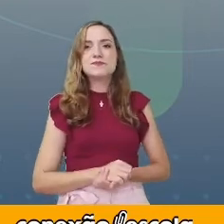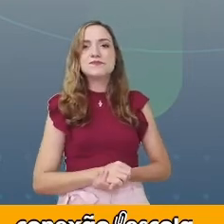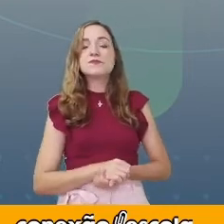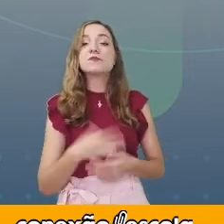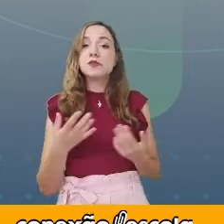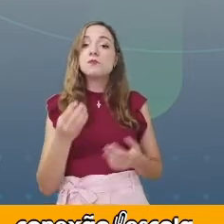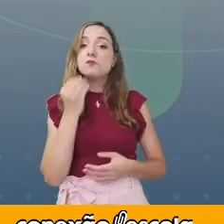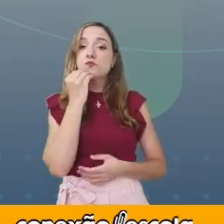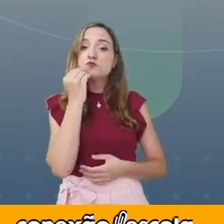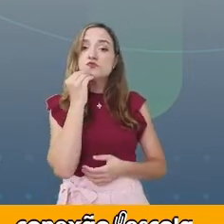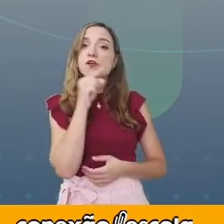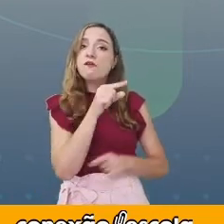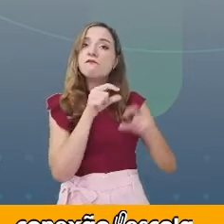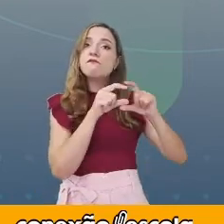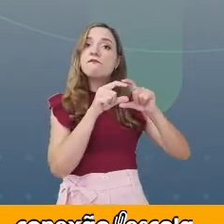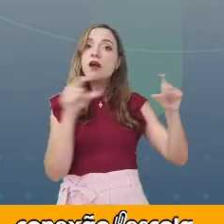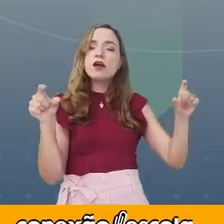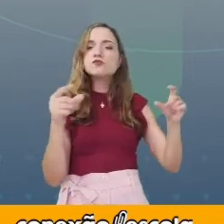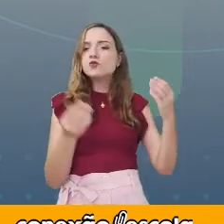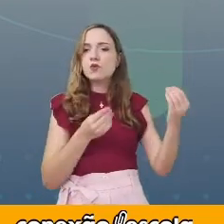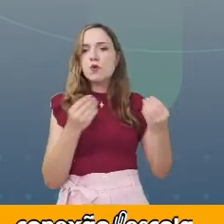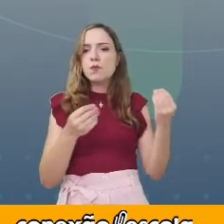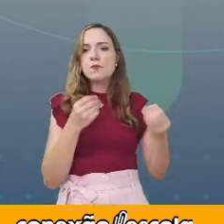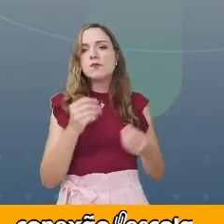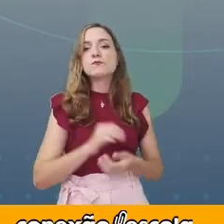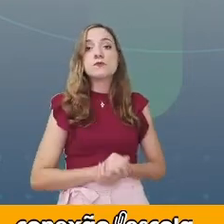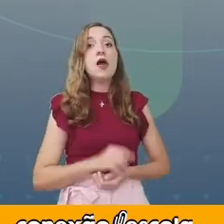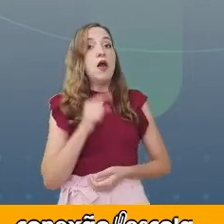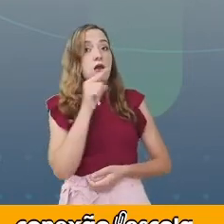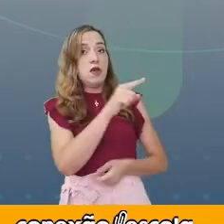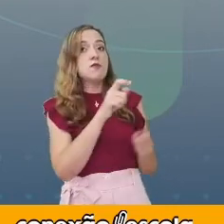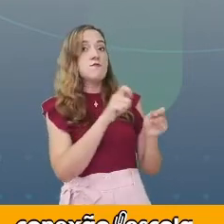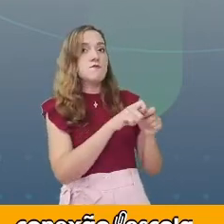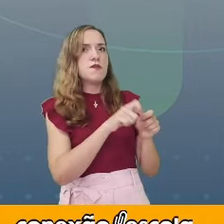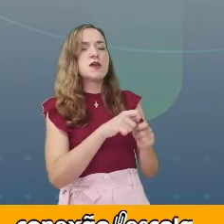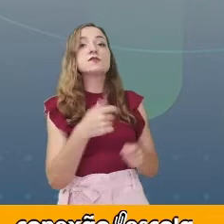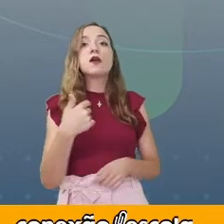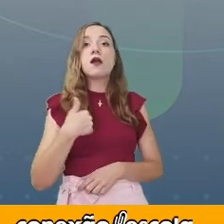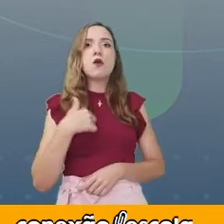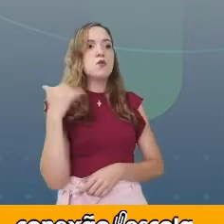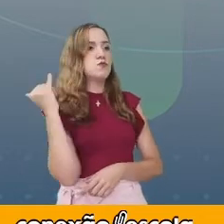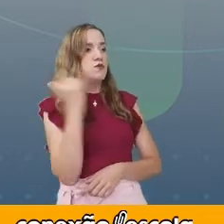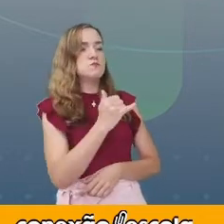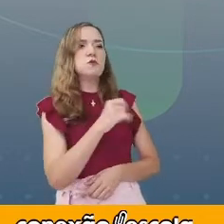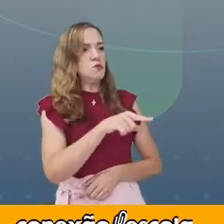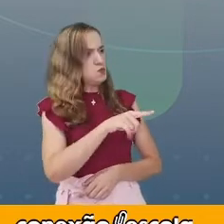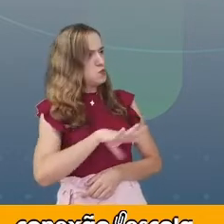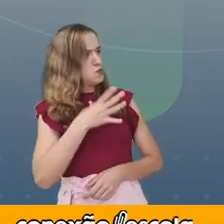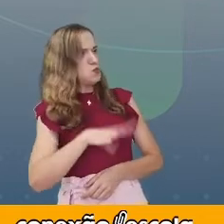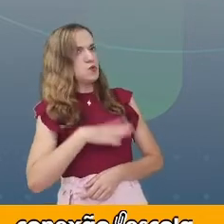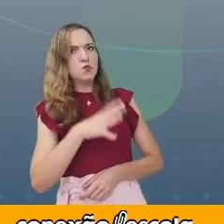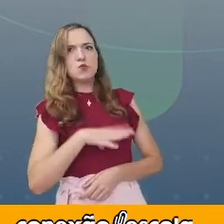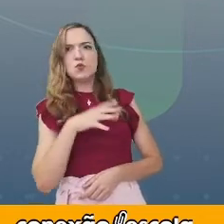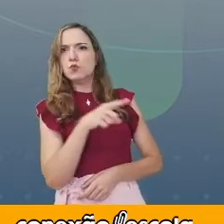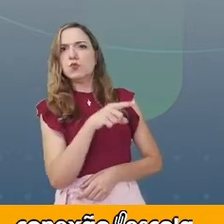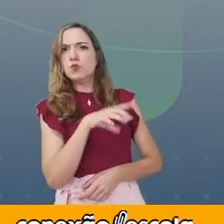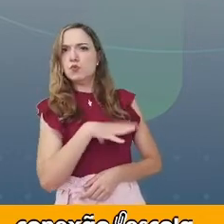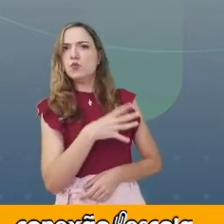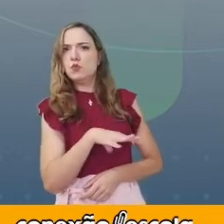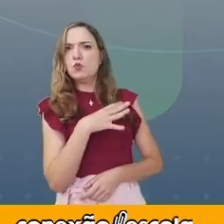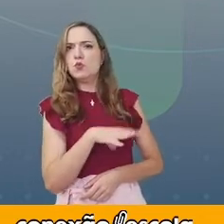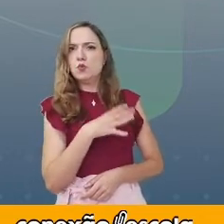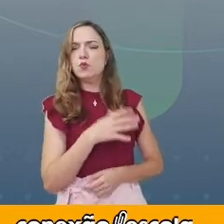poderíamos escrever essa sentença como: ele fez isso e eu disse, você é muito